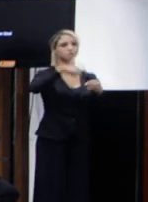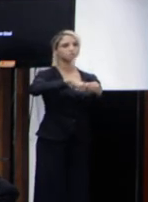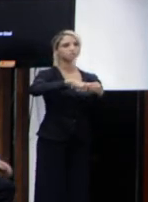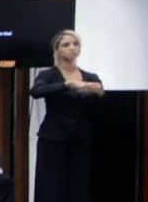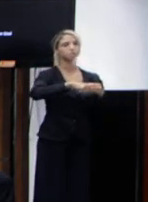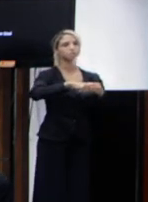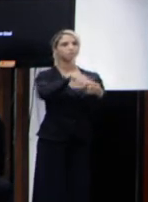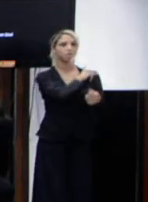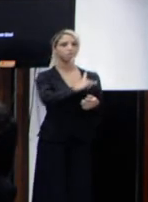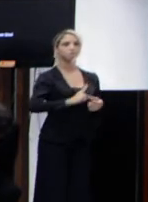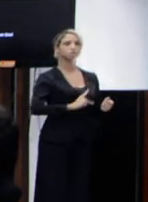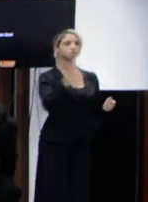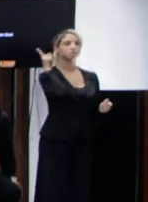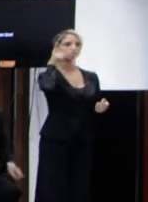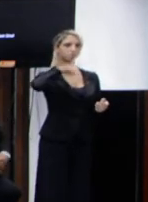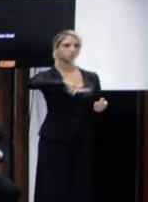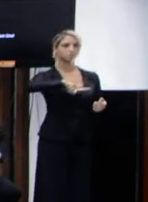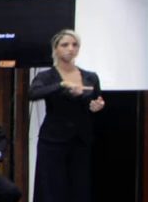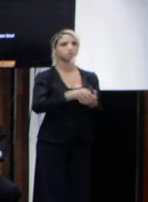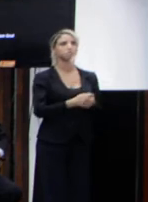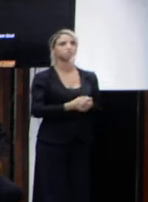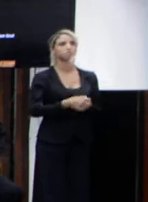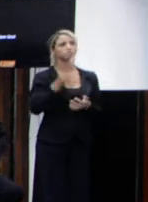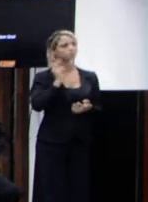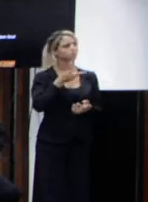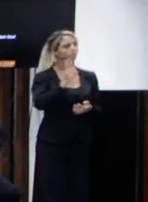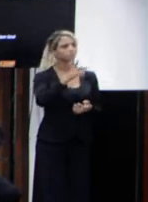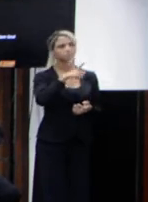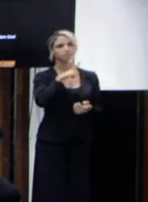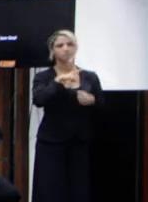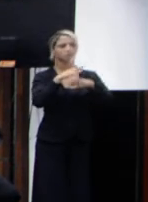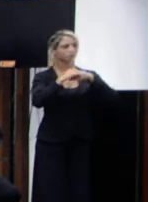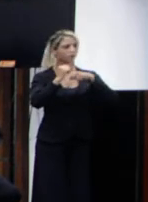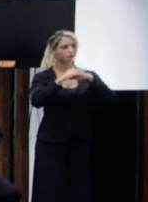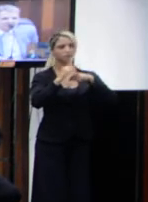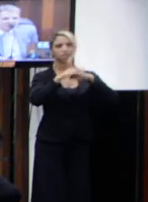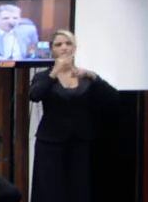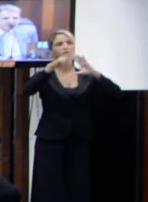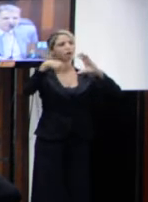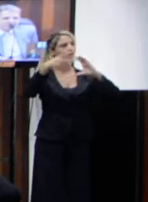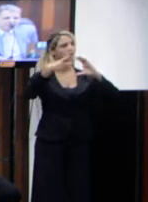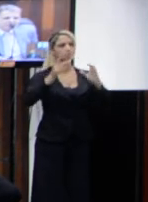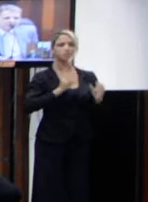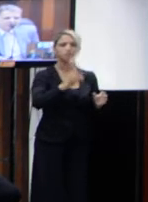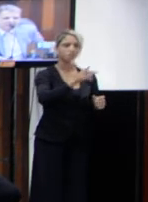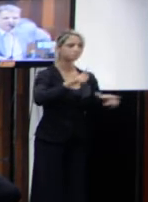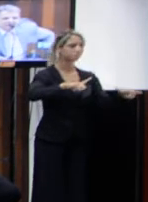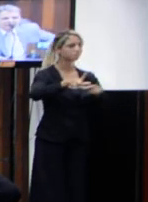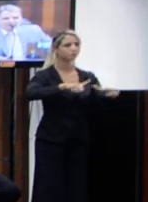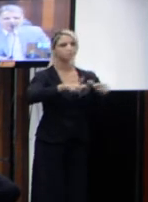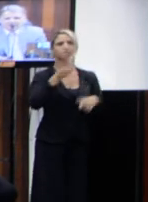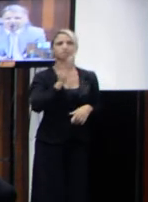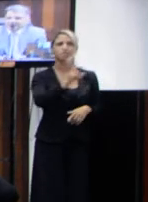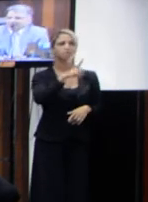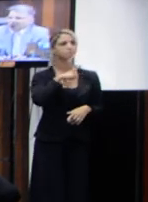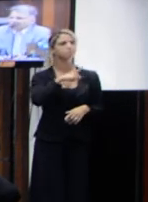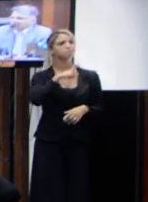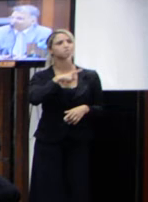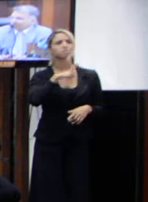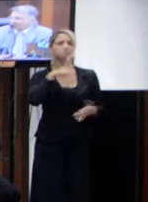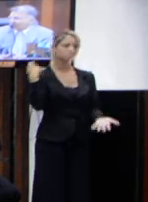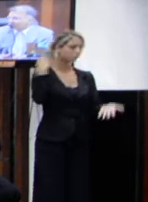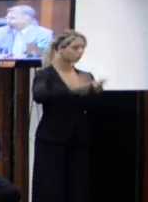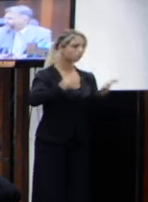presidência dessa casa que tanto prezo, que tanto amo, que tanto me dedico, que tanto defendo